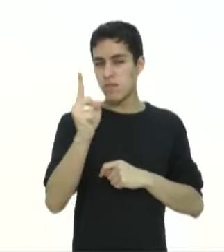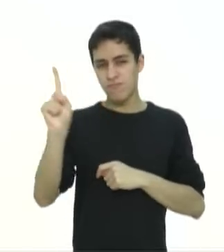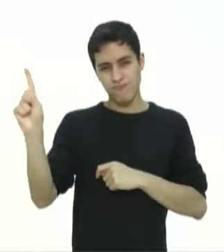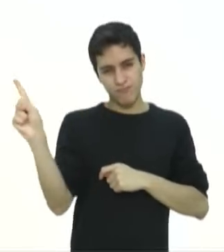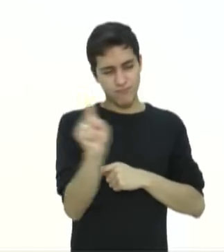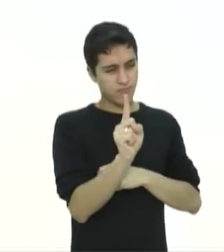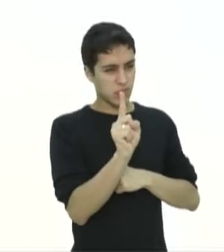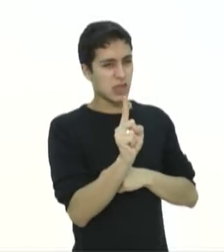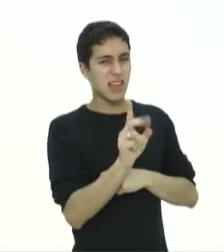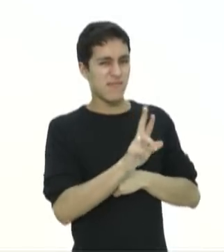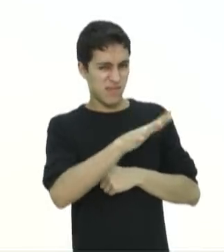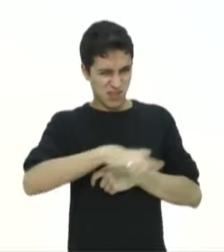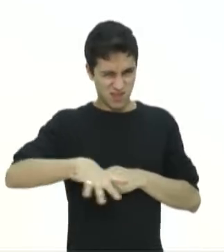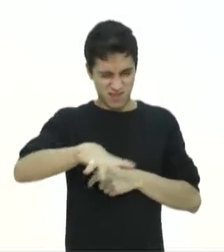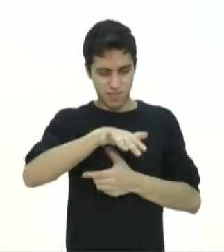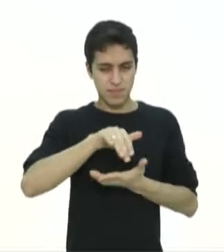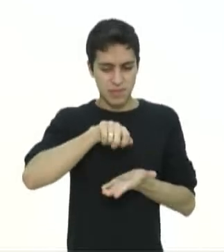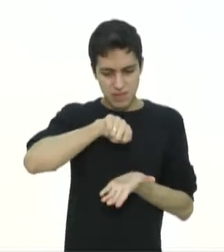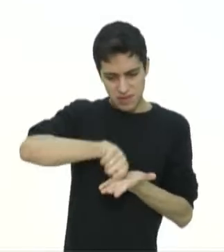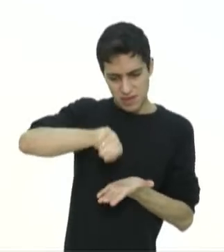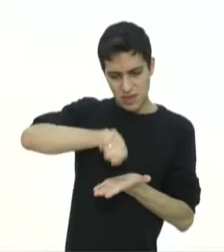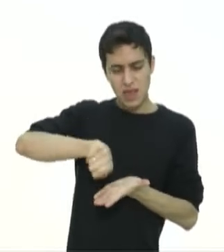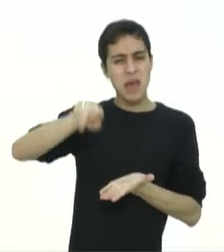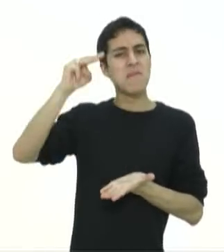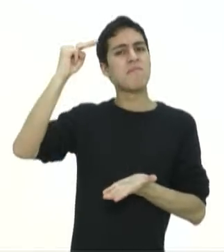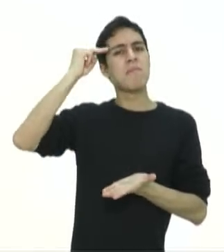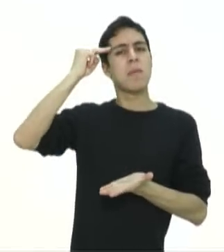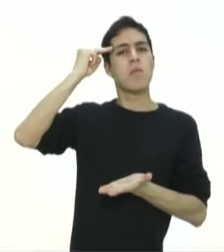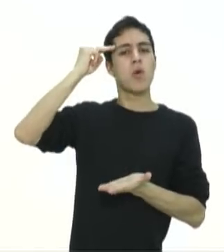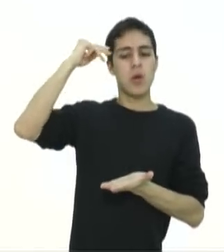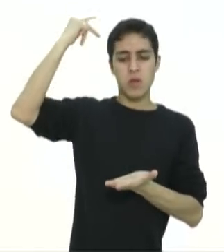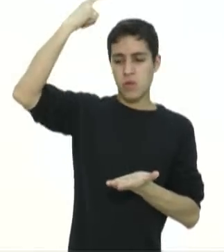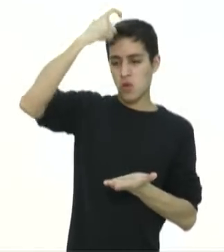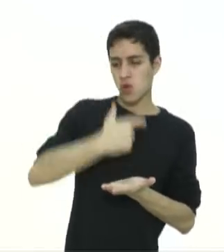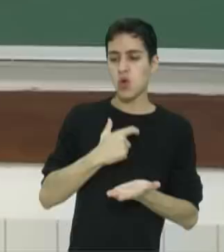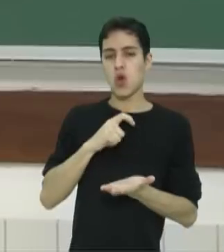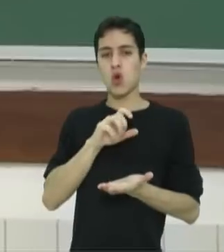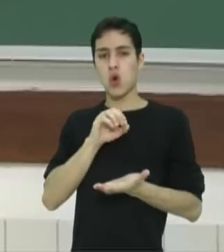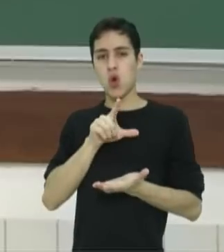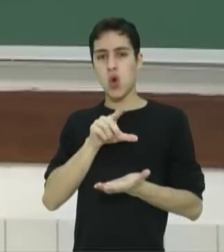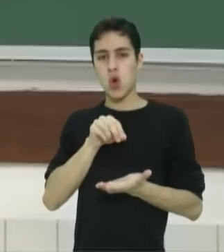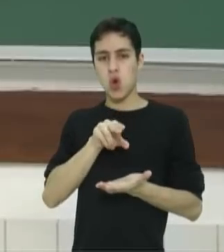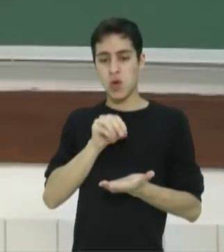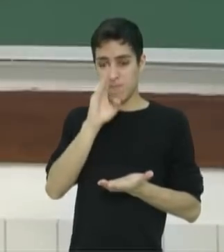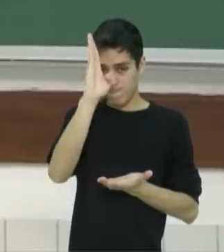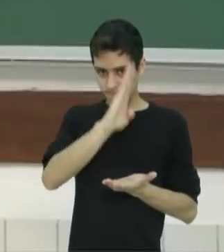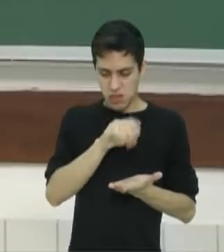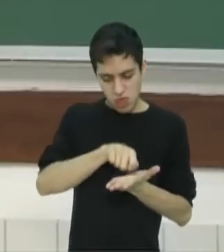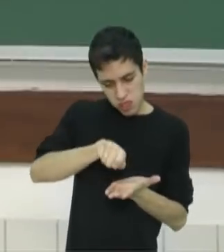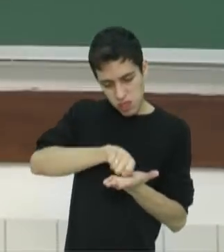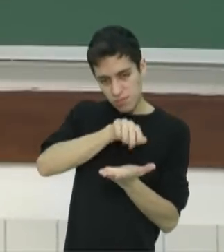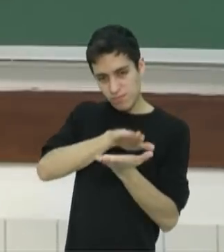escreveu um livro chamado Memória de um Colono no Brasil. E aí nós vamos prosseguir